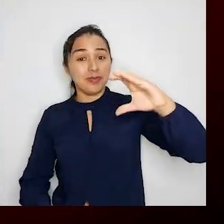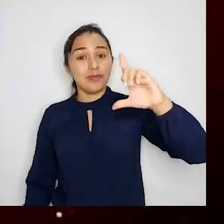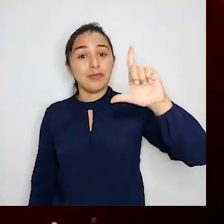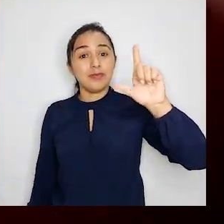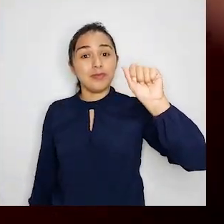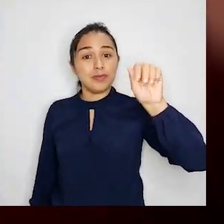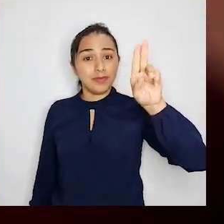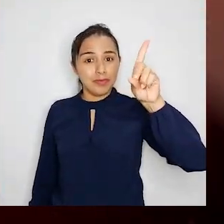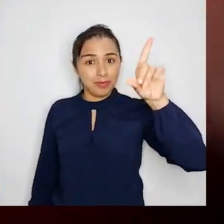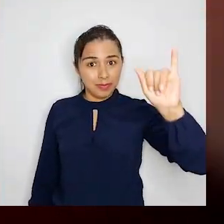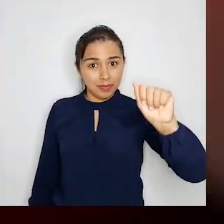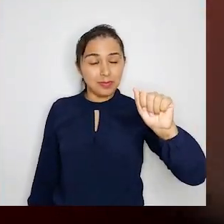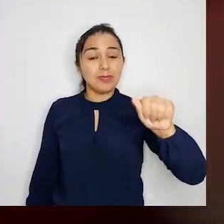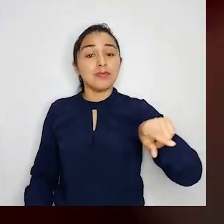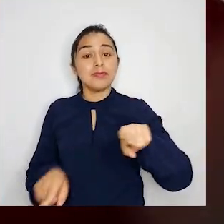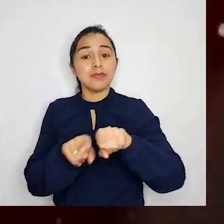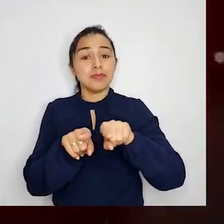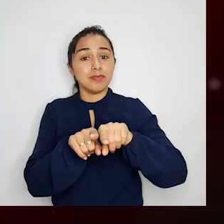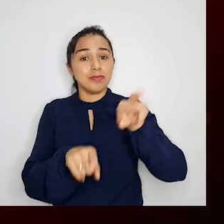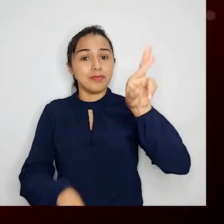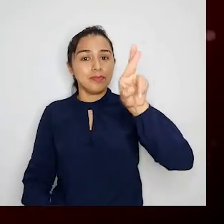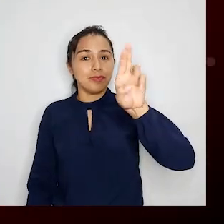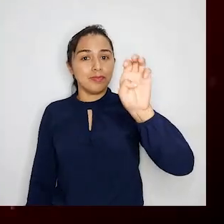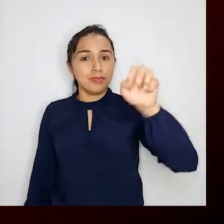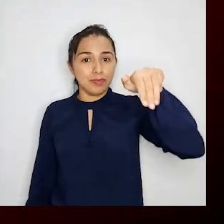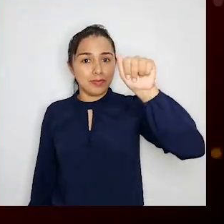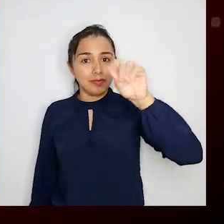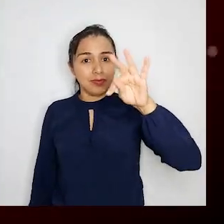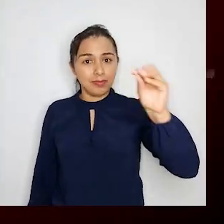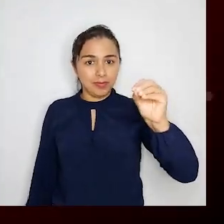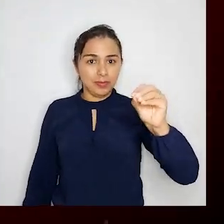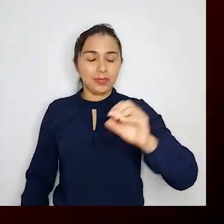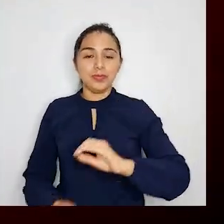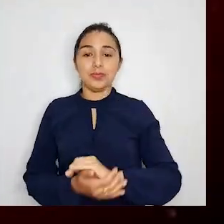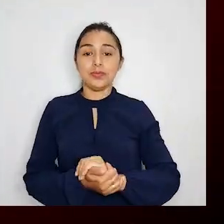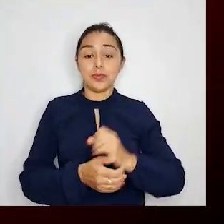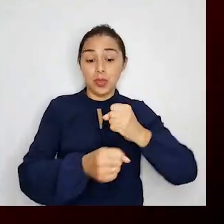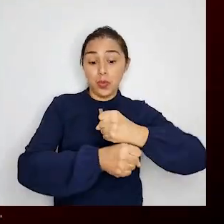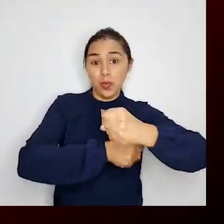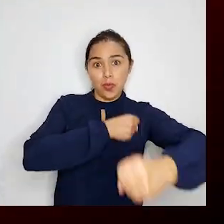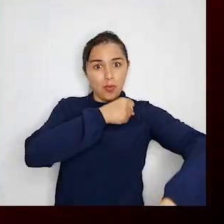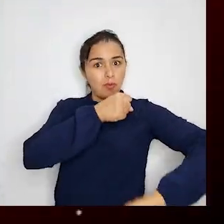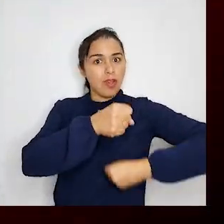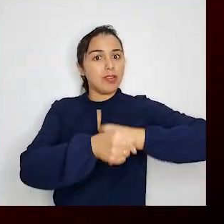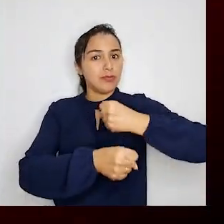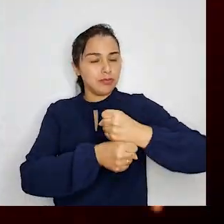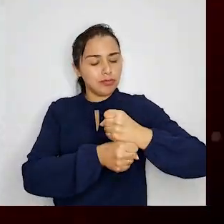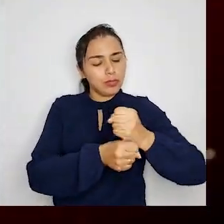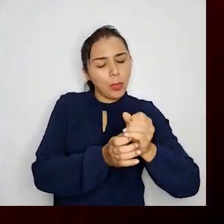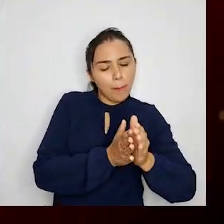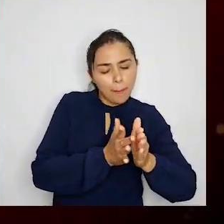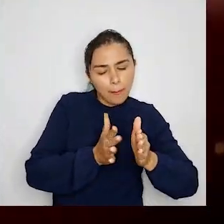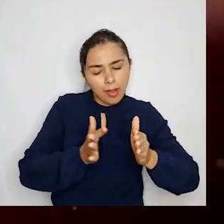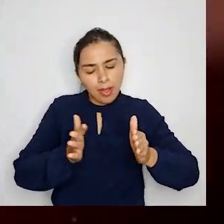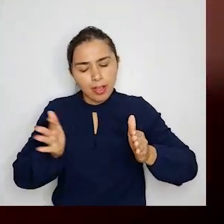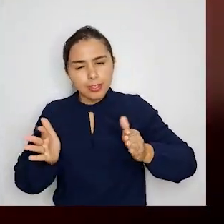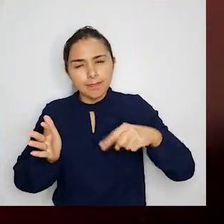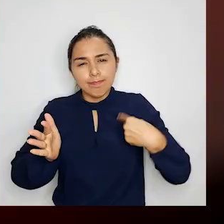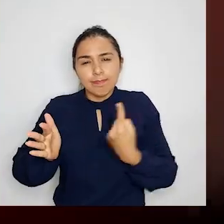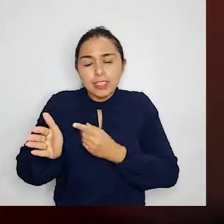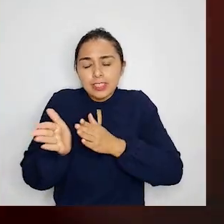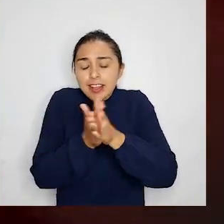Cláudia Alencar e Renato César. O ano todo a gente espera esse mês